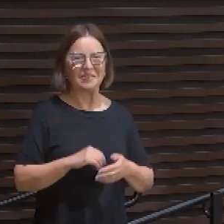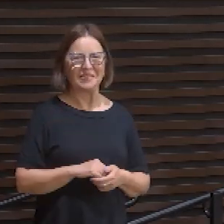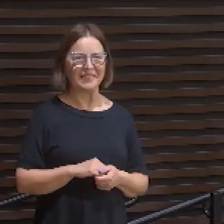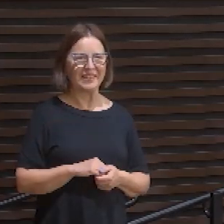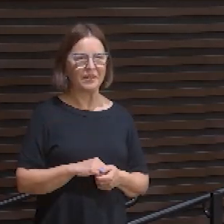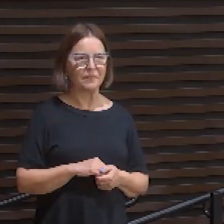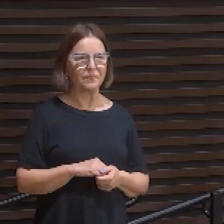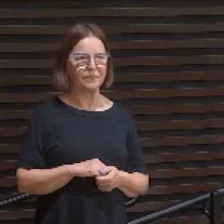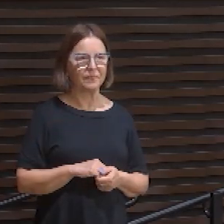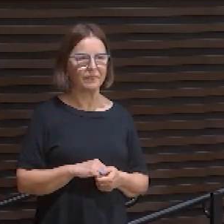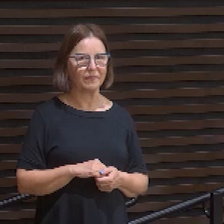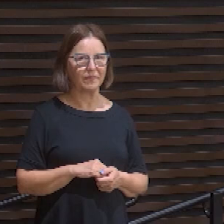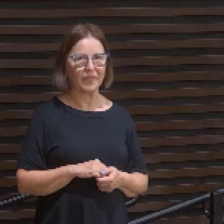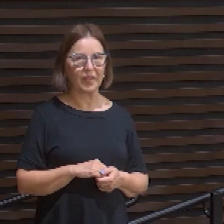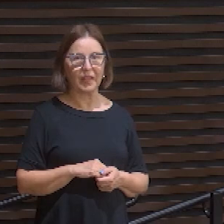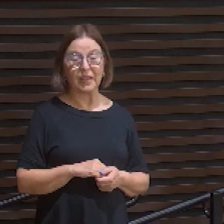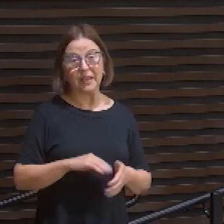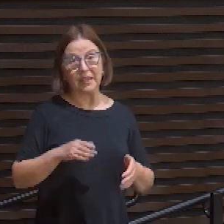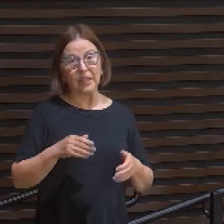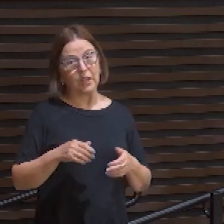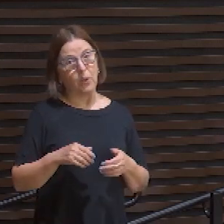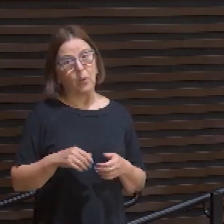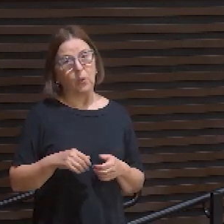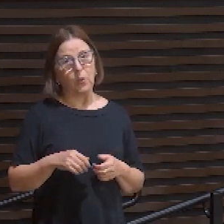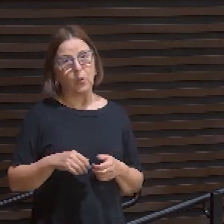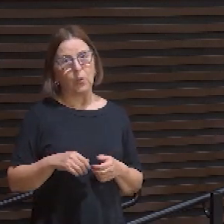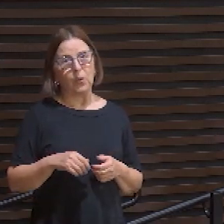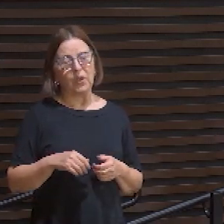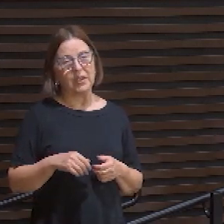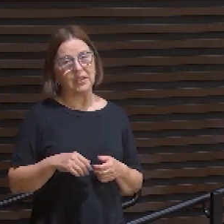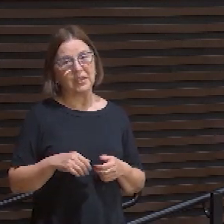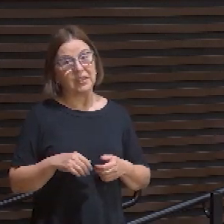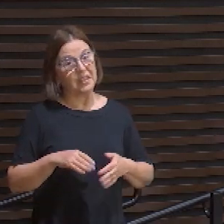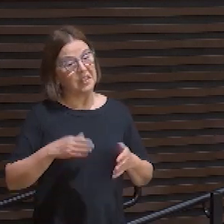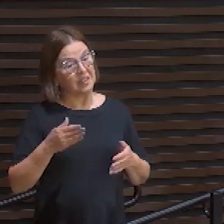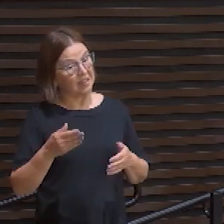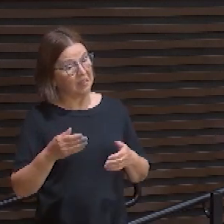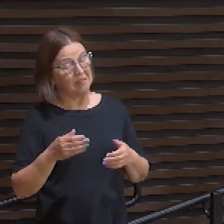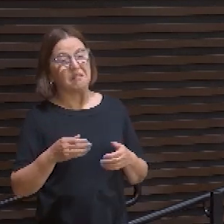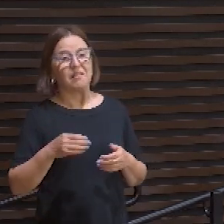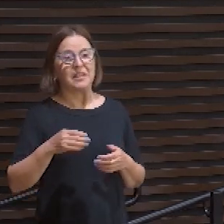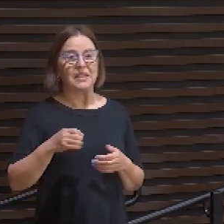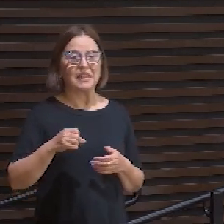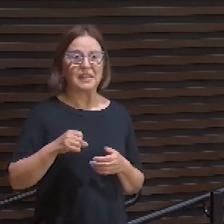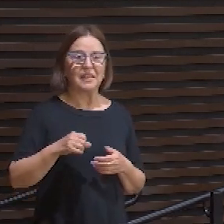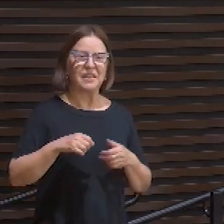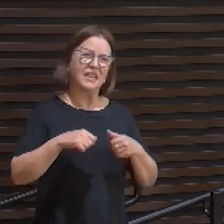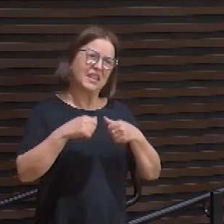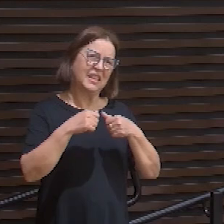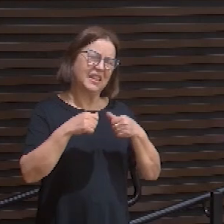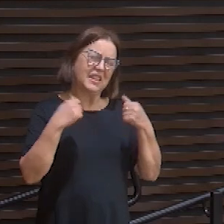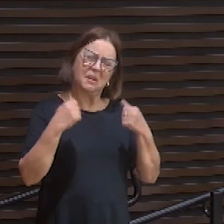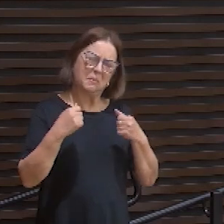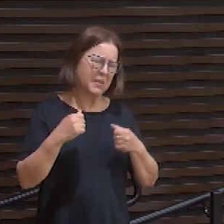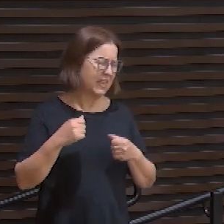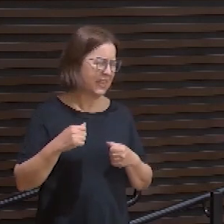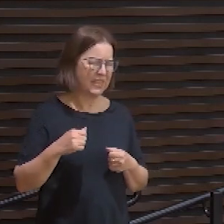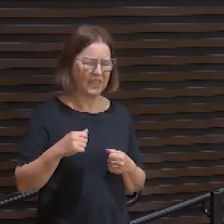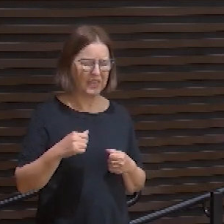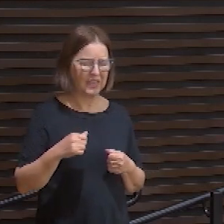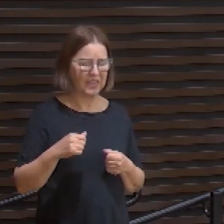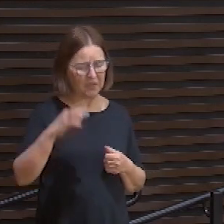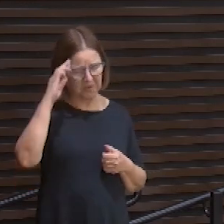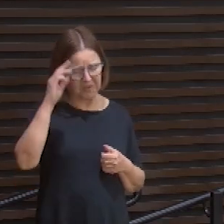Ora, nesse caso seria necessário que ele tivesse sofrido muitas vezes desde a fundação do mundo. Agora,